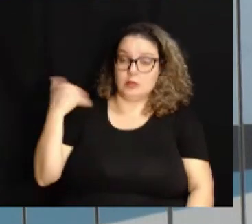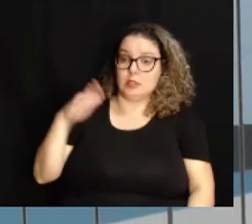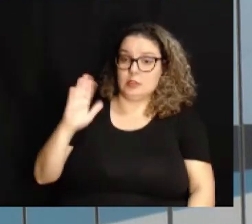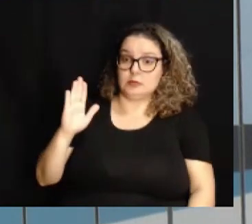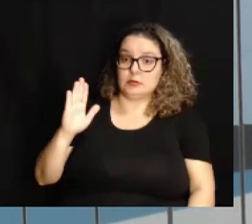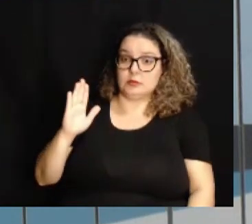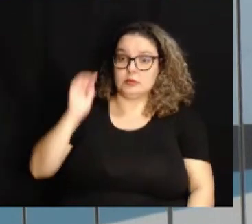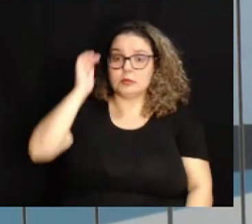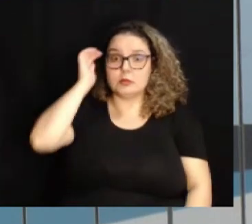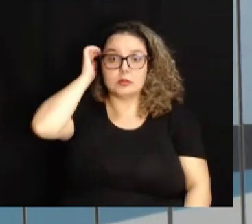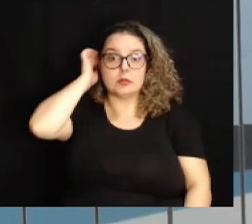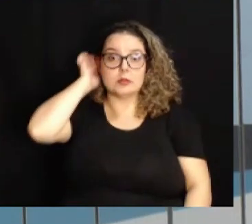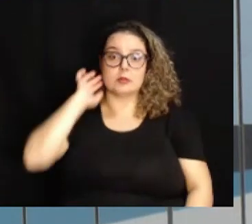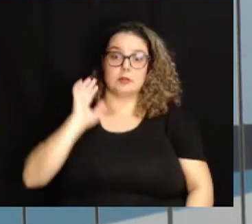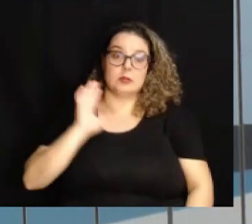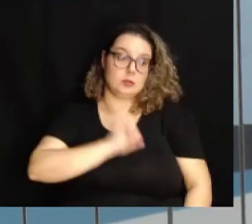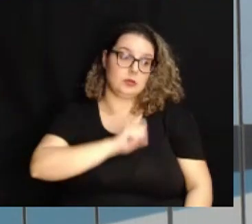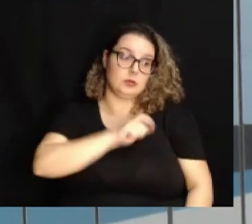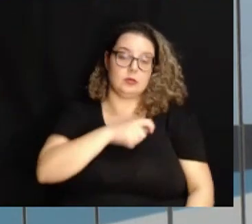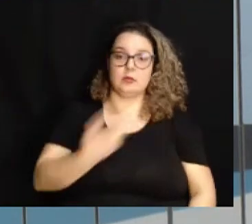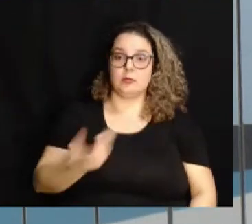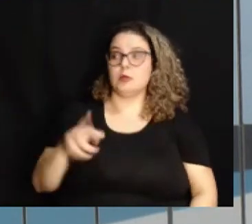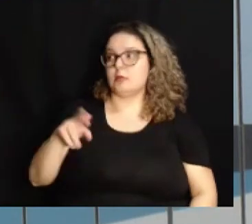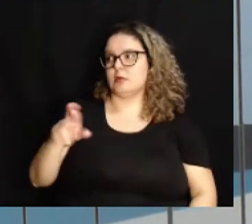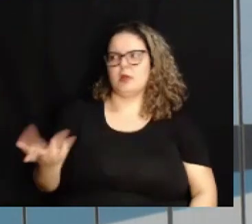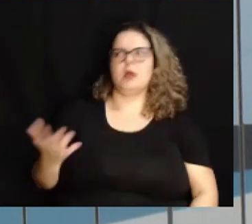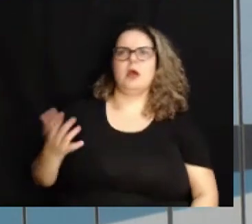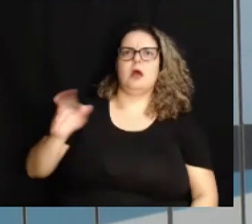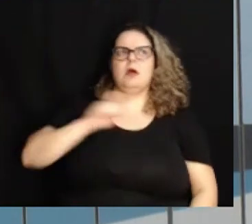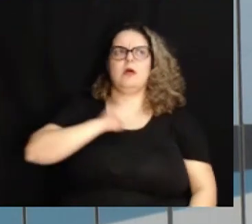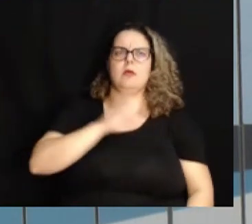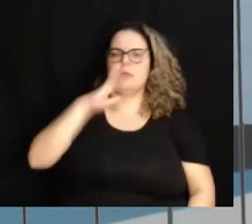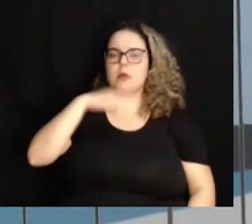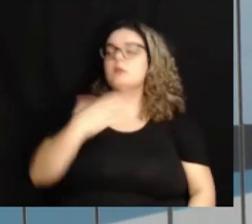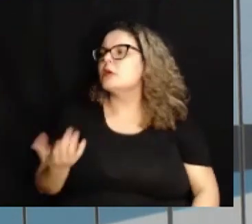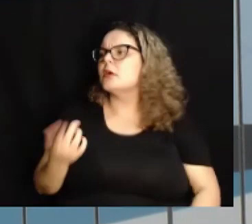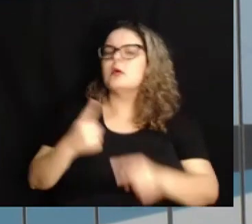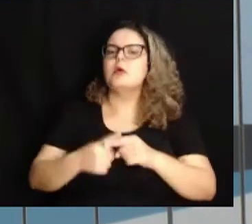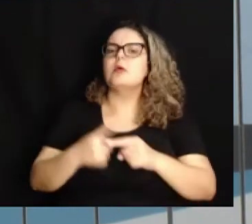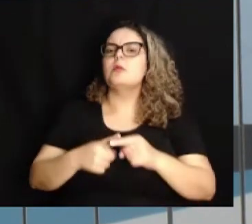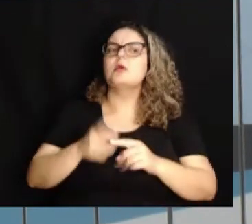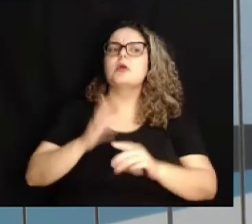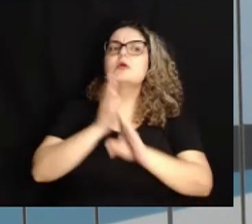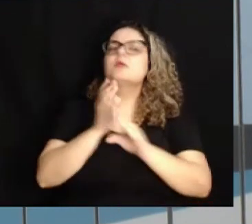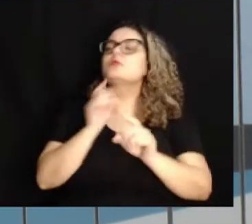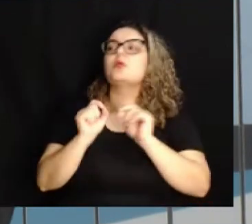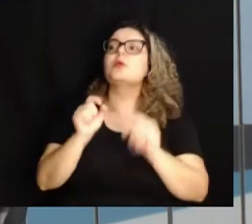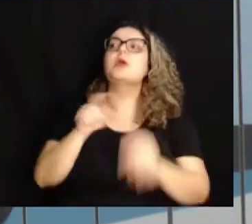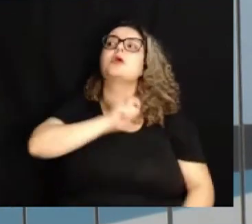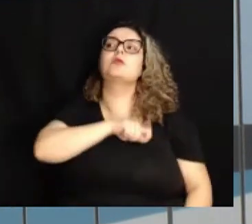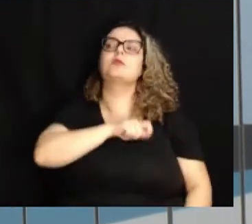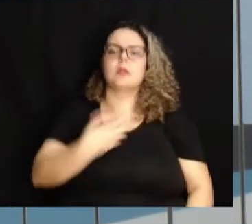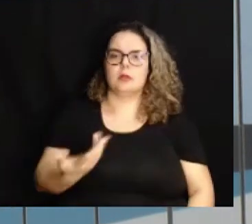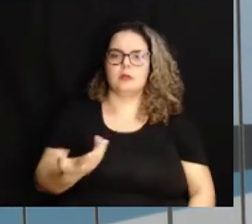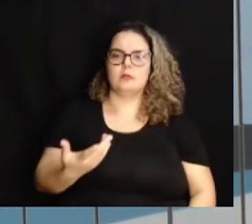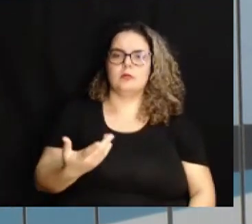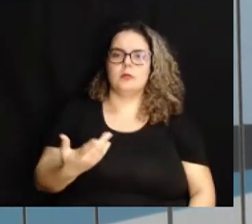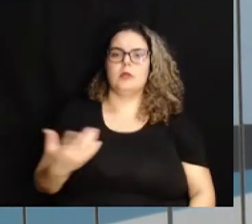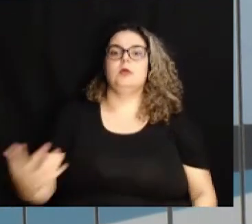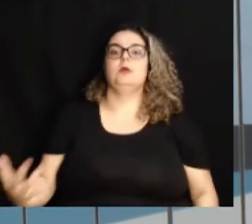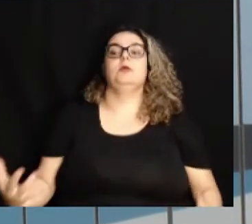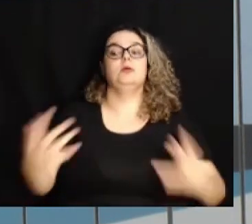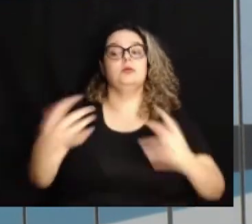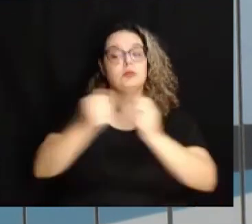uma razão. Aí você fala, não tem que gostar do vilão, ele é mau. Não, calma, por quê? O que você se identificou? Então trazer para perto o universo da pessoa,